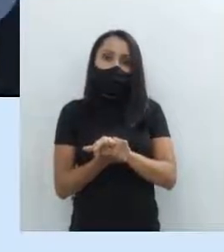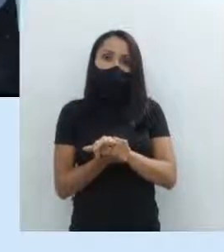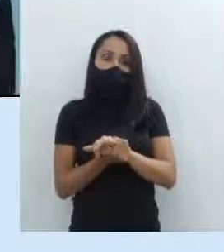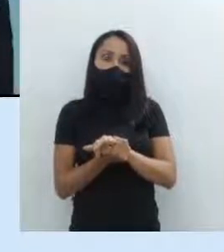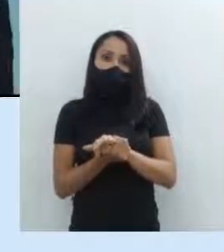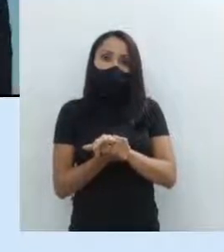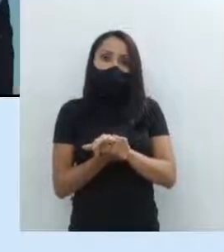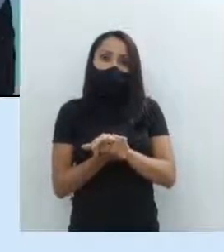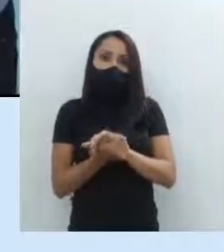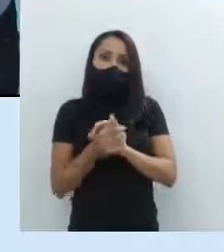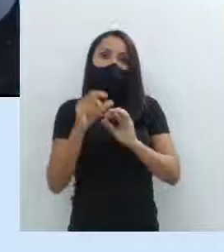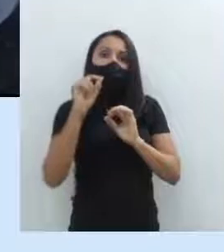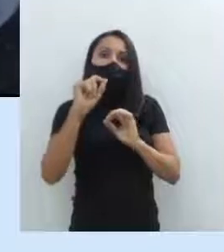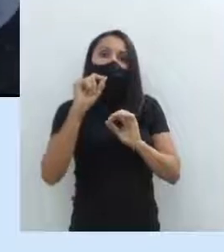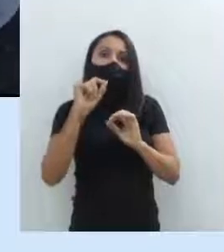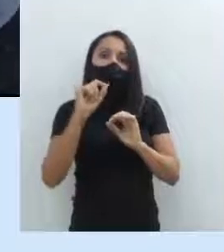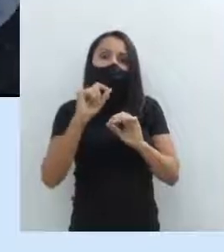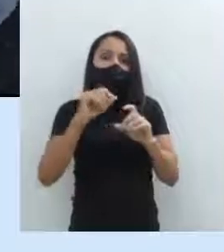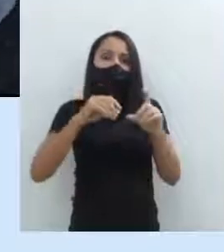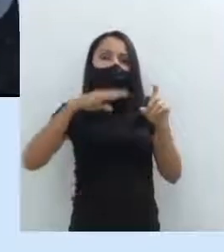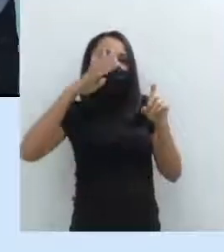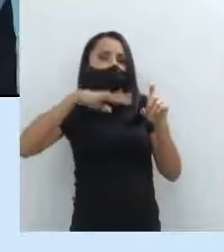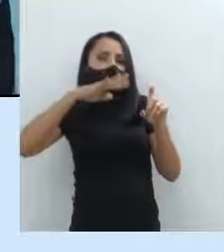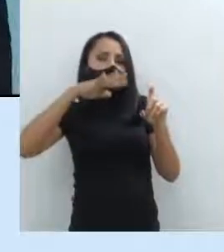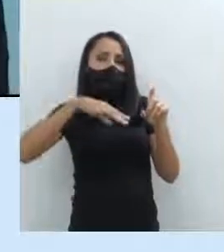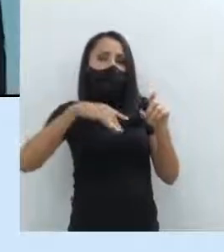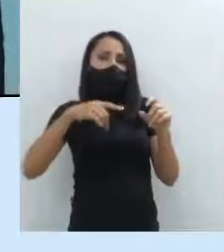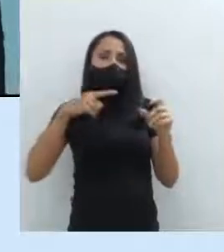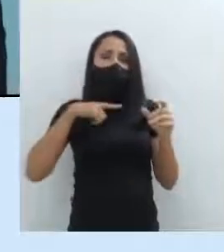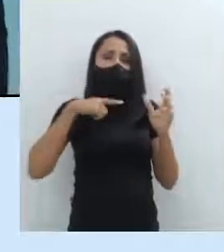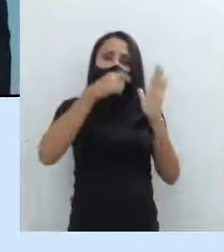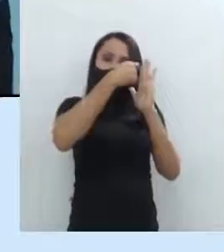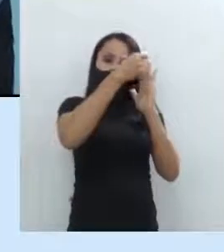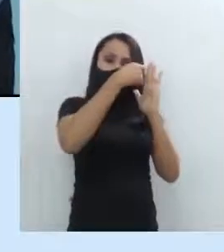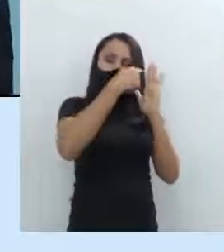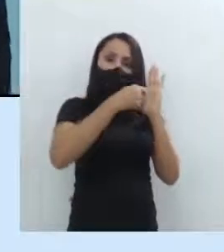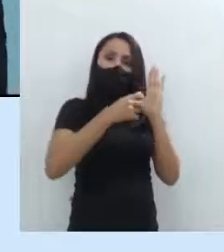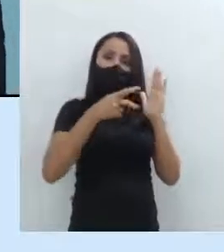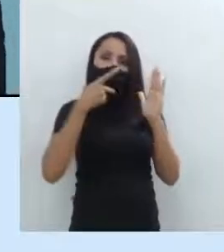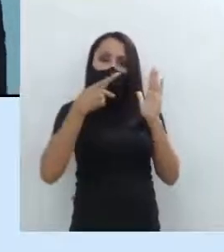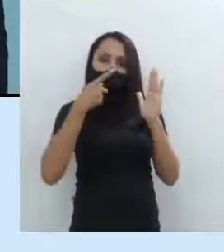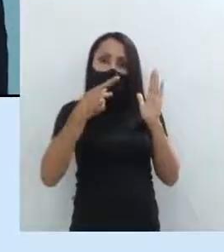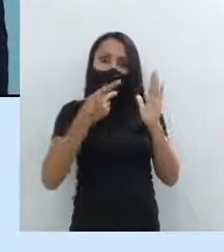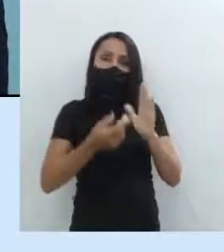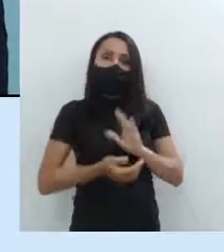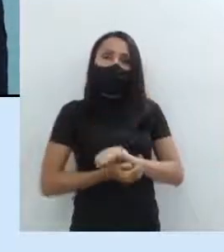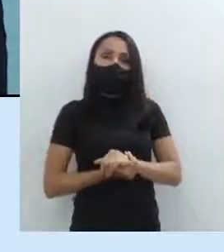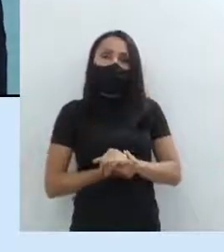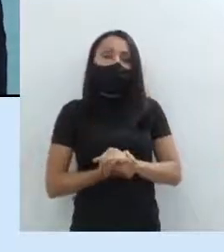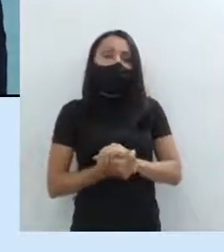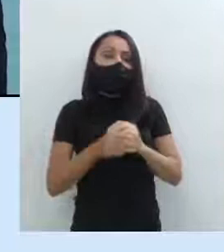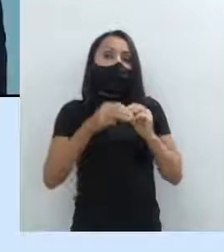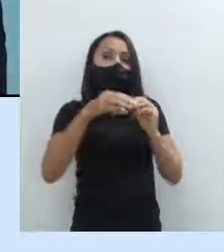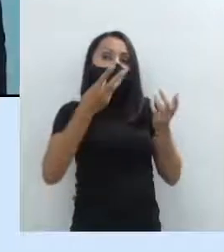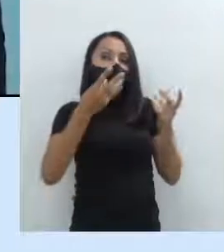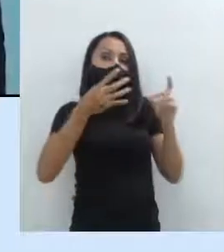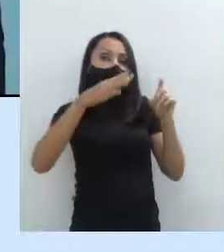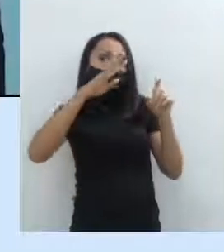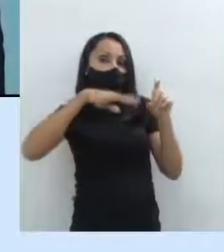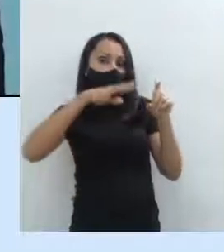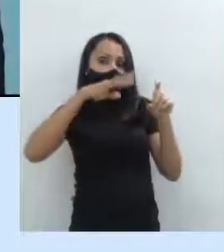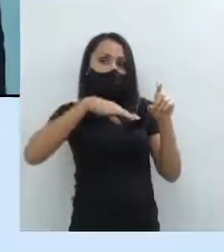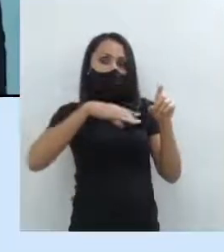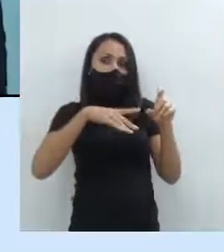questão. O que é o mito, professor? Tem um autor que diz uma coisa interessante, eu quero mostrar aqui para vocês. O mito, ele é